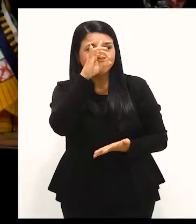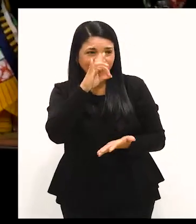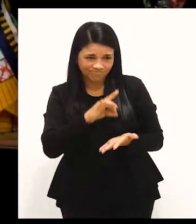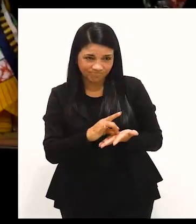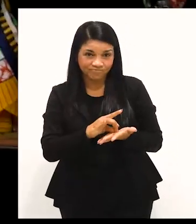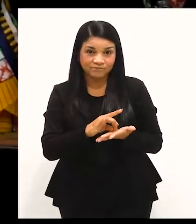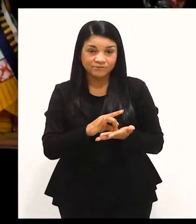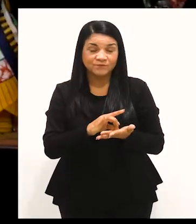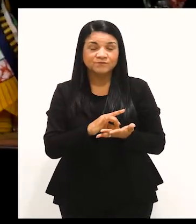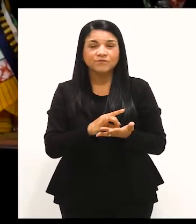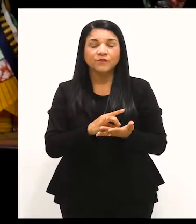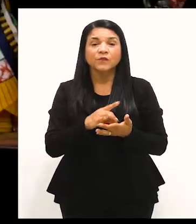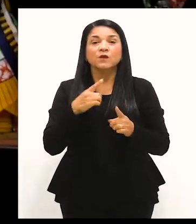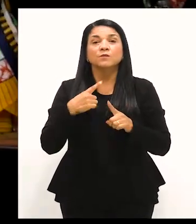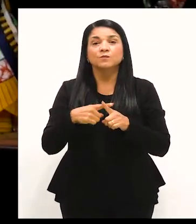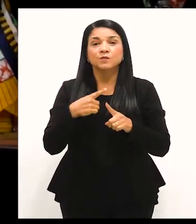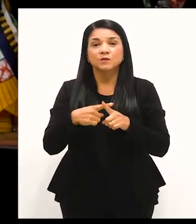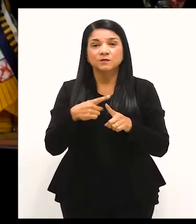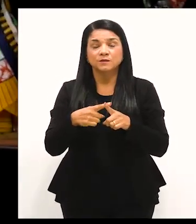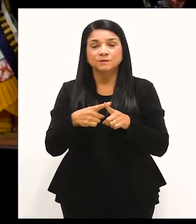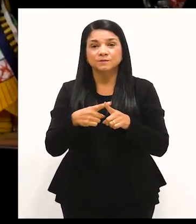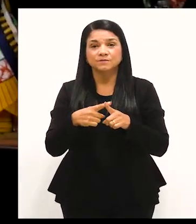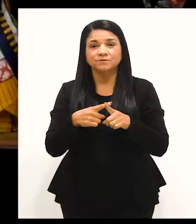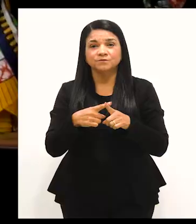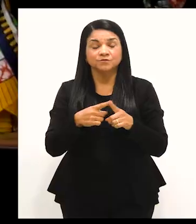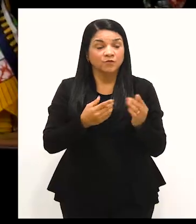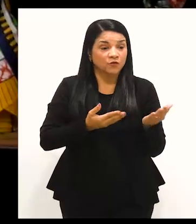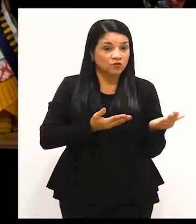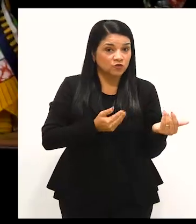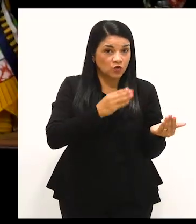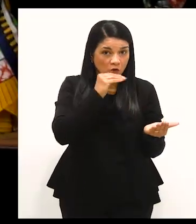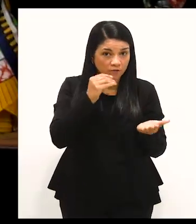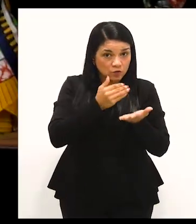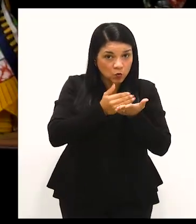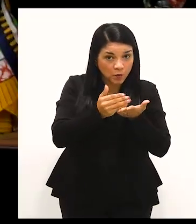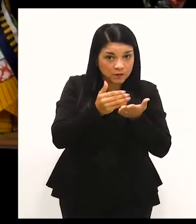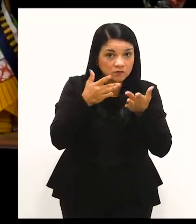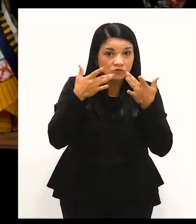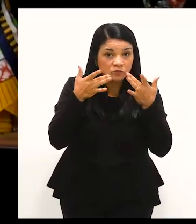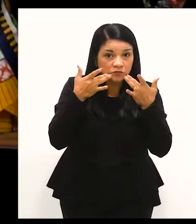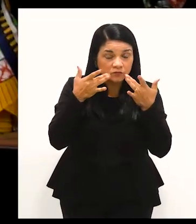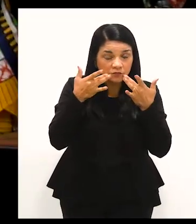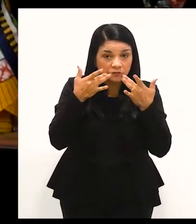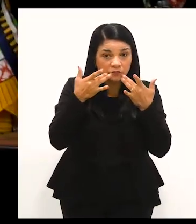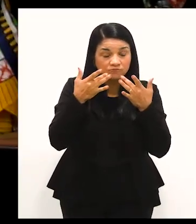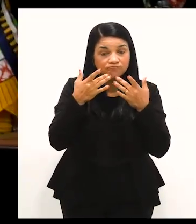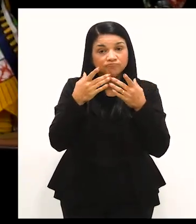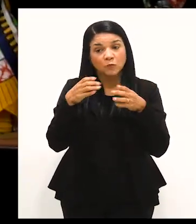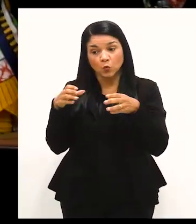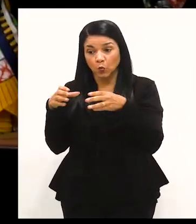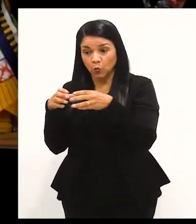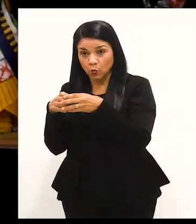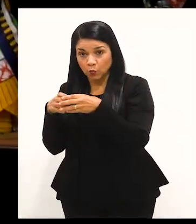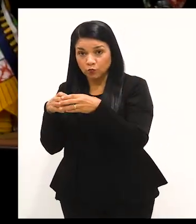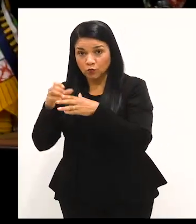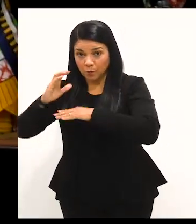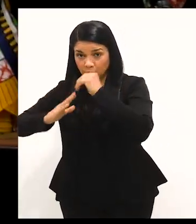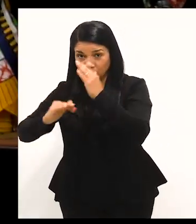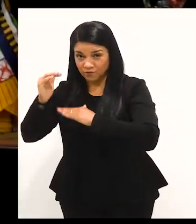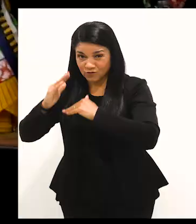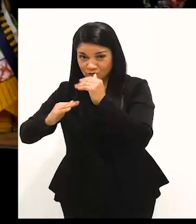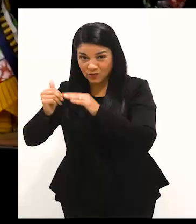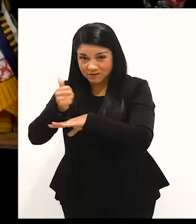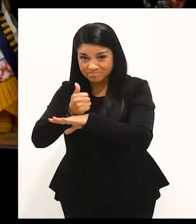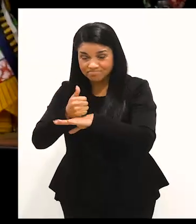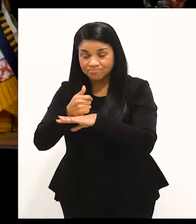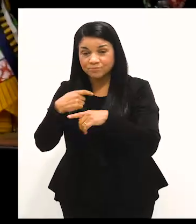foi difícil porque você juntar jovens iniciantes com profissionais é um pouco